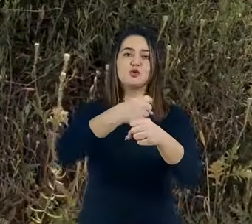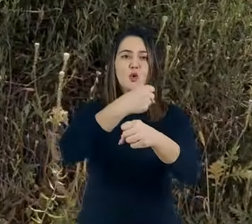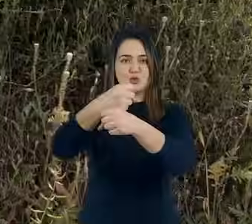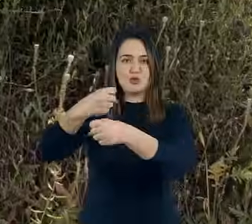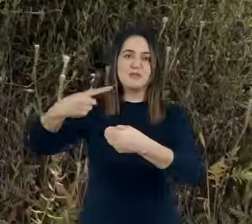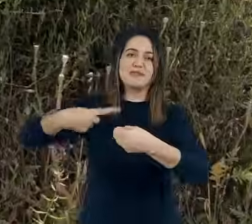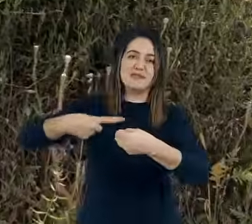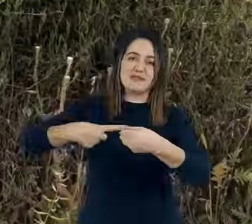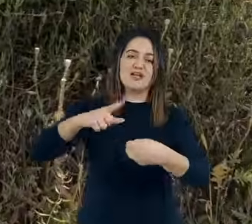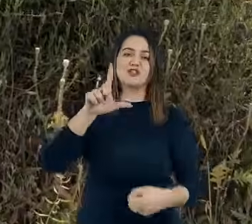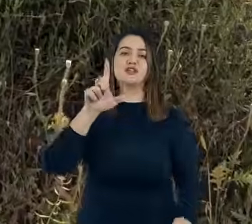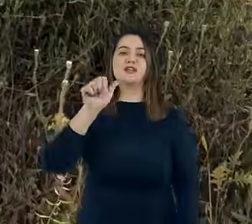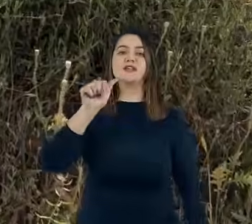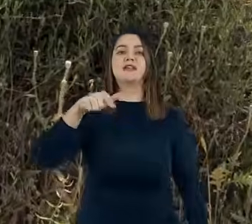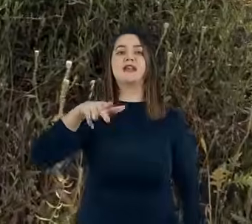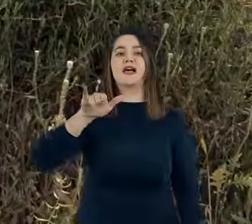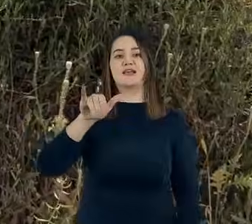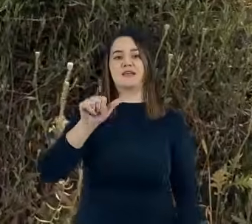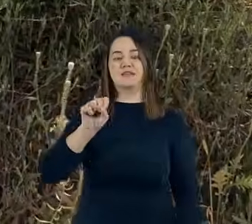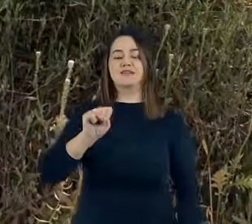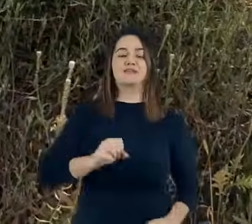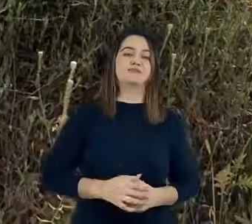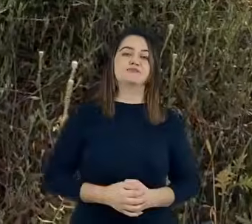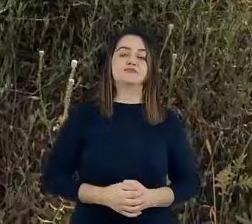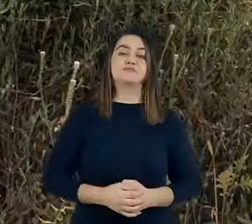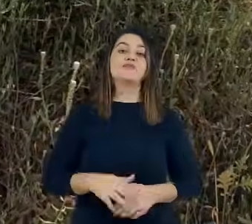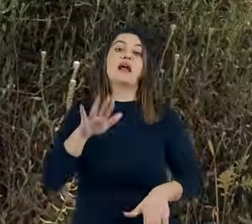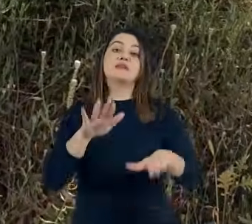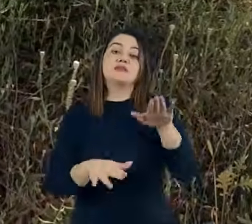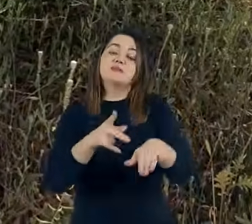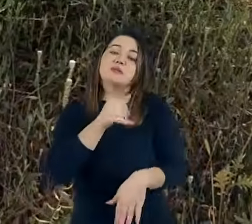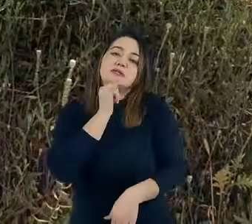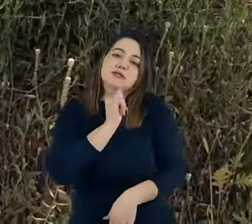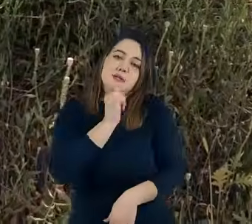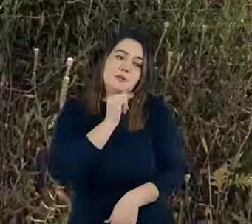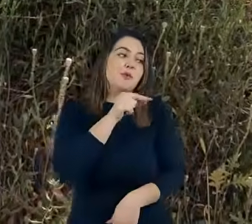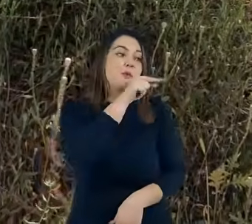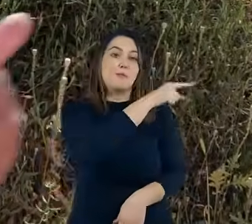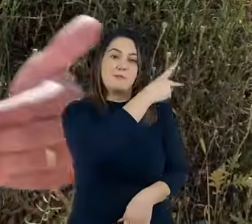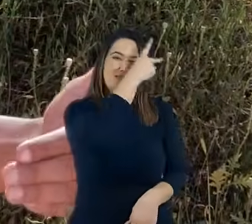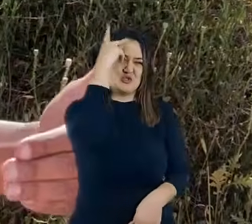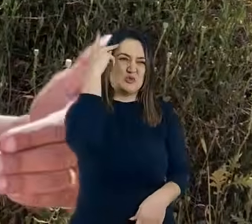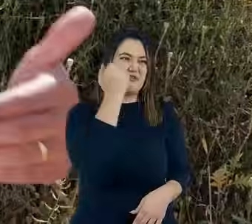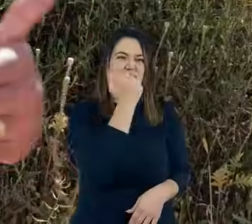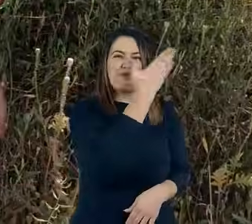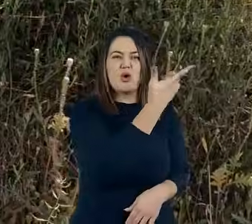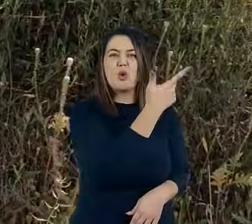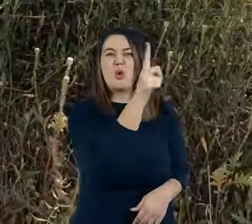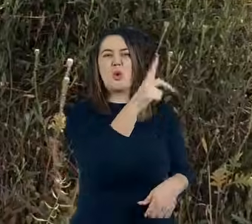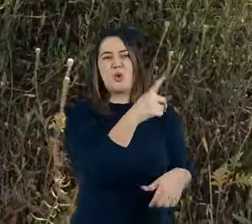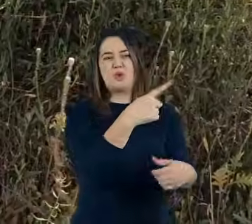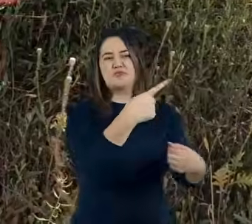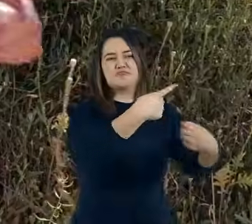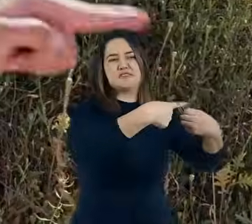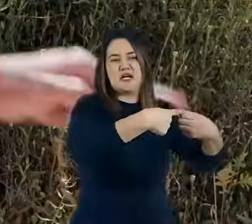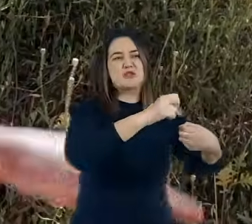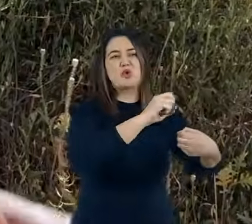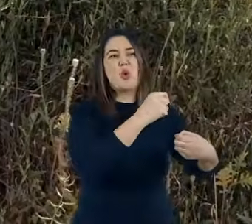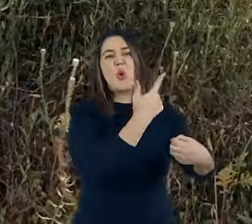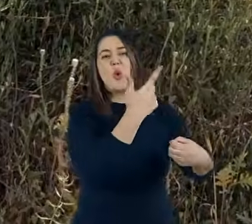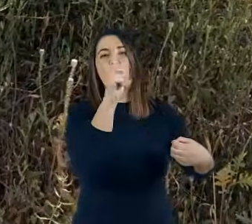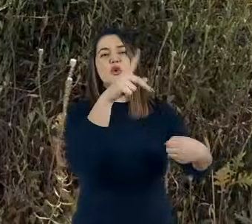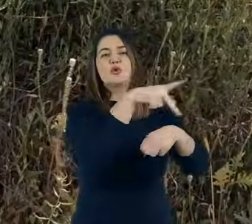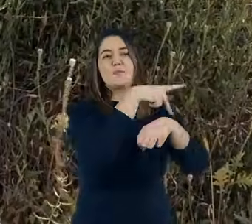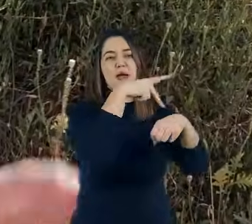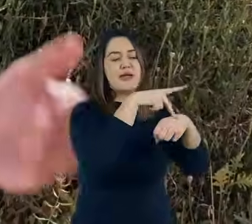Laquis. Aliás, o poço era tão importante que quando uma caravana de nômades passava pelo local, eles costumavam usar a